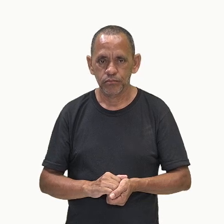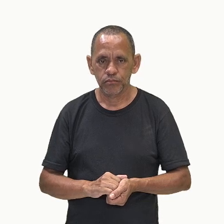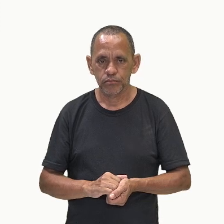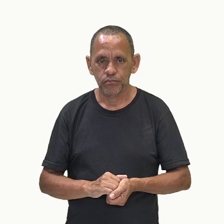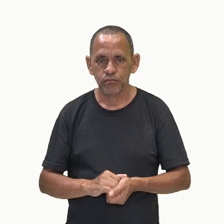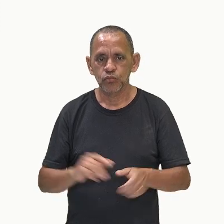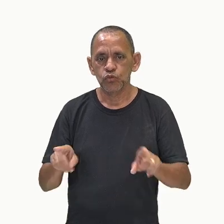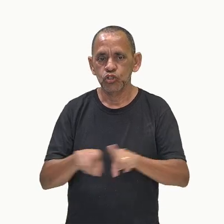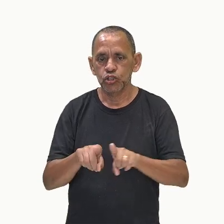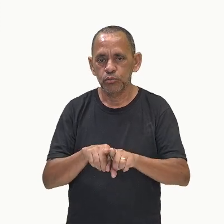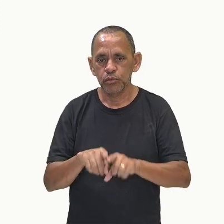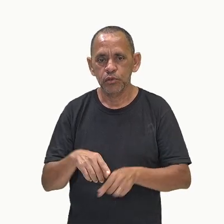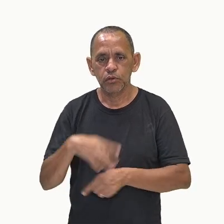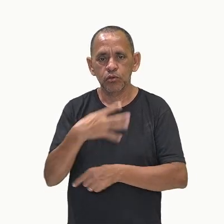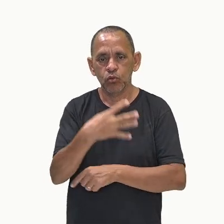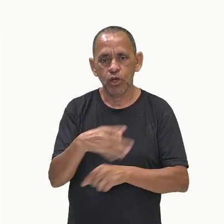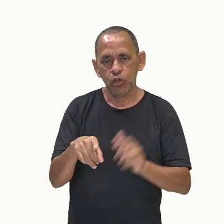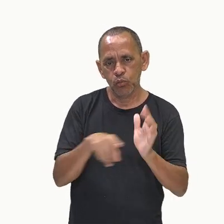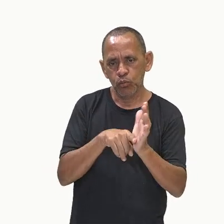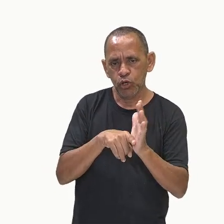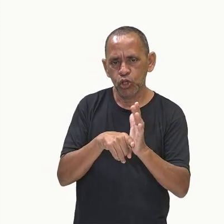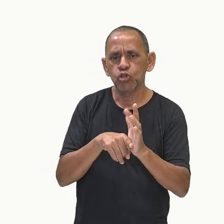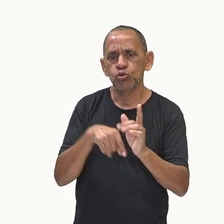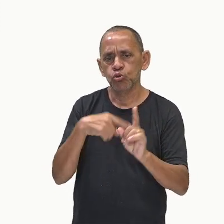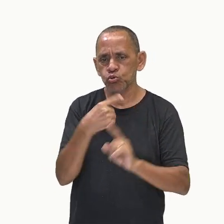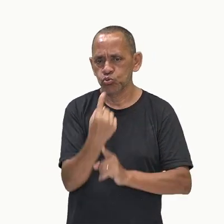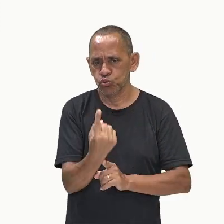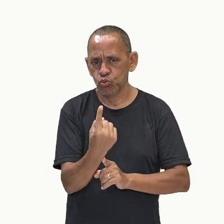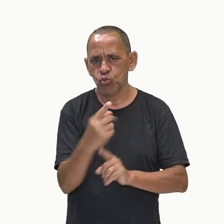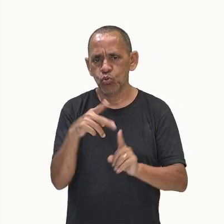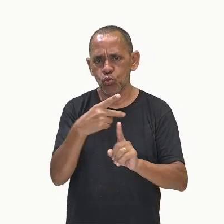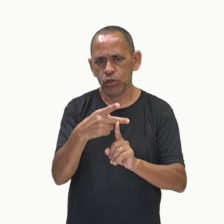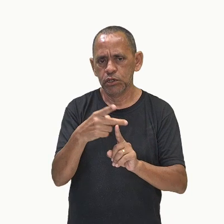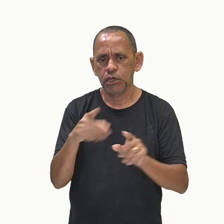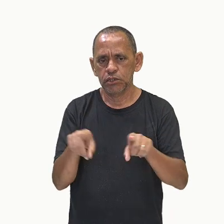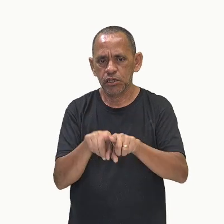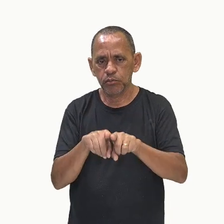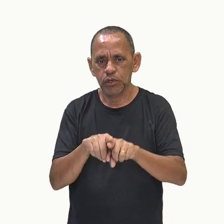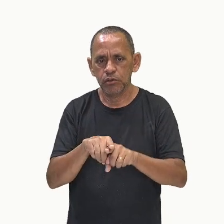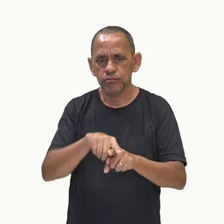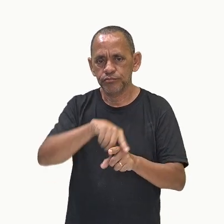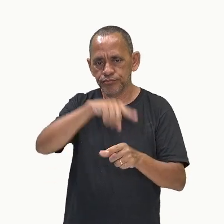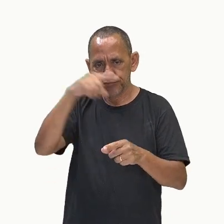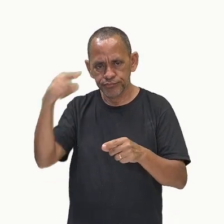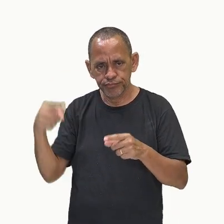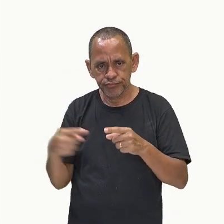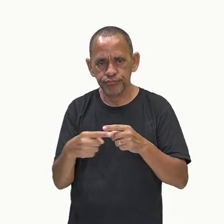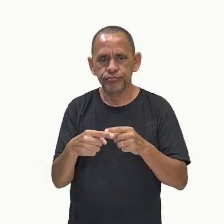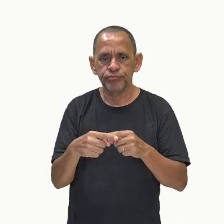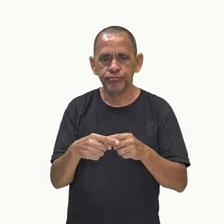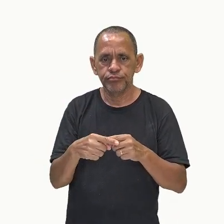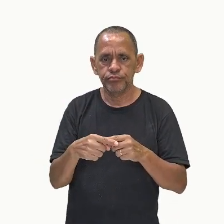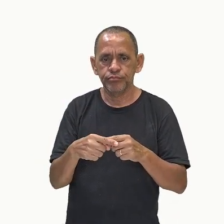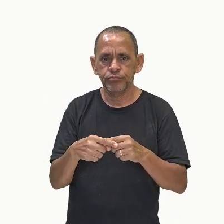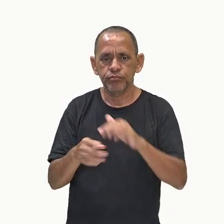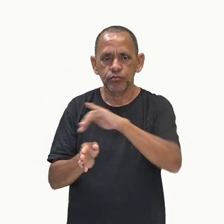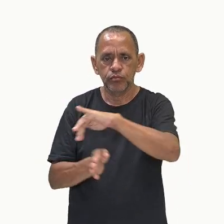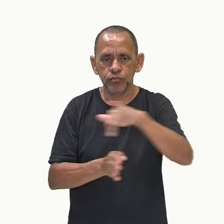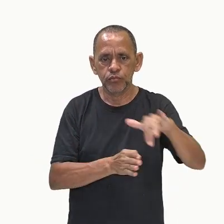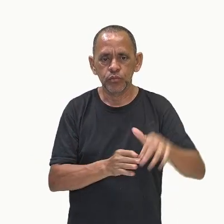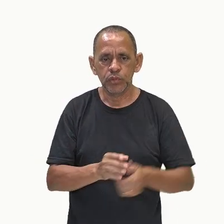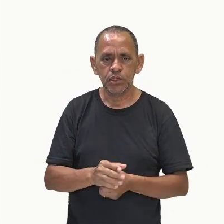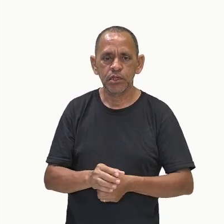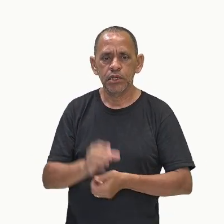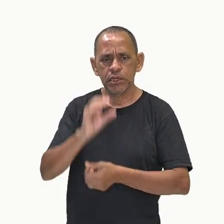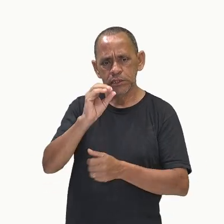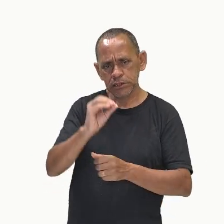ter 4 menos 1 ao quadrado. Perfeito. Isso daqui, ó, dá 0. 2 menos 2, 0. 0 ao quadrado é 0. Então, nem vou